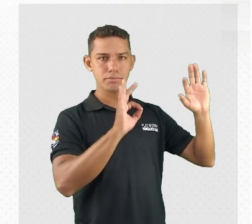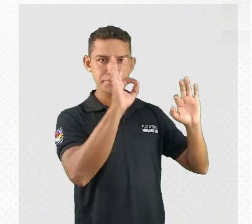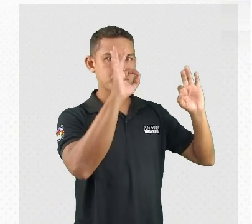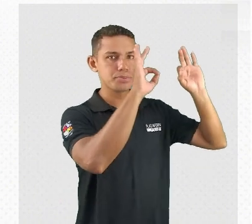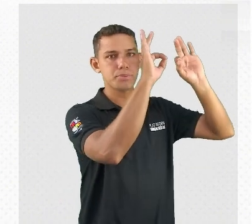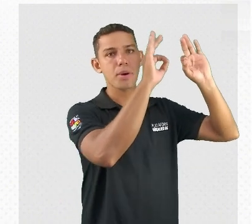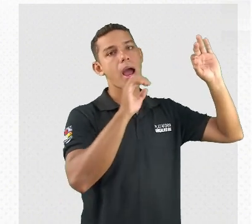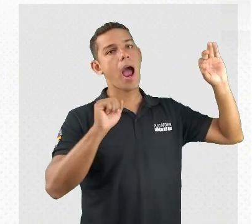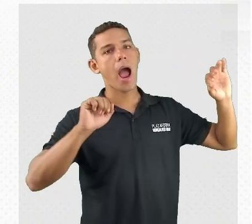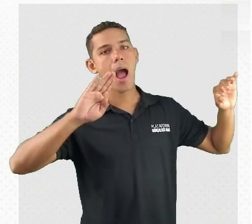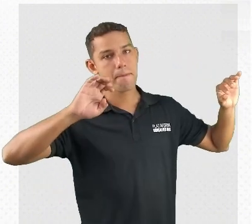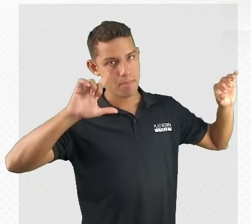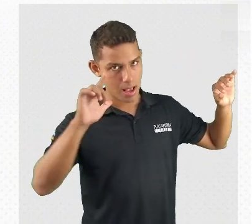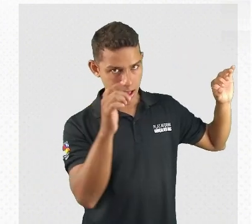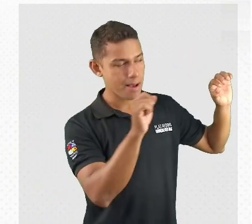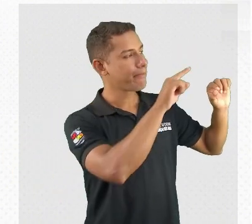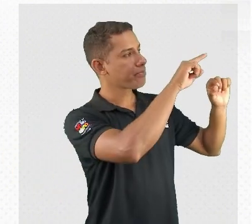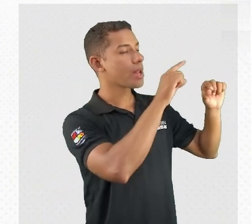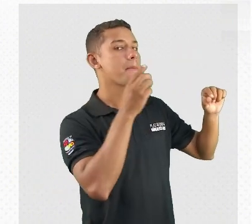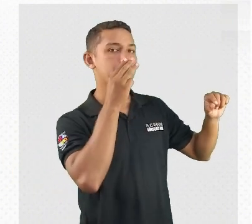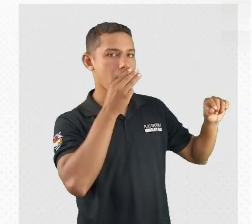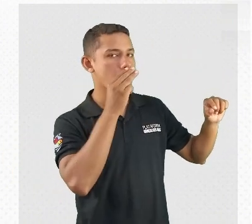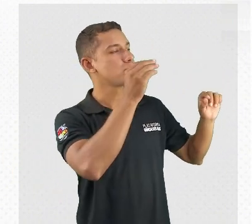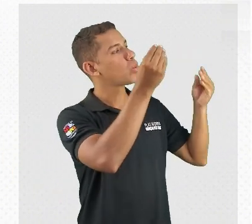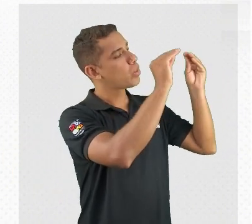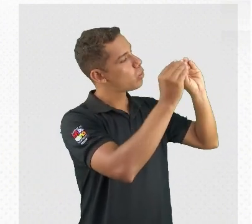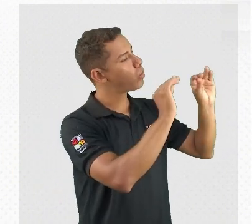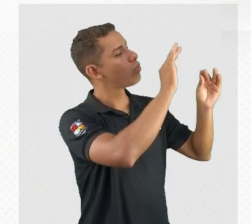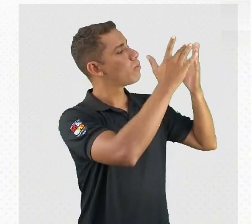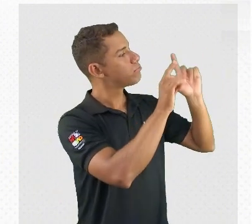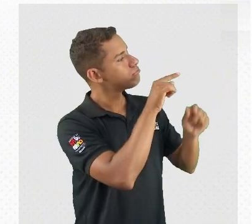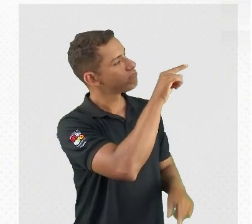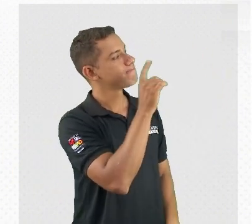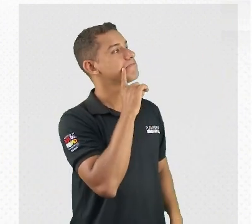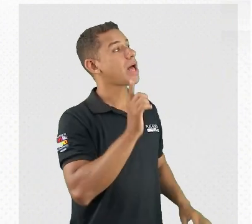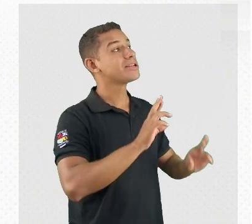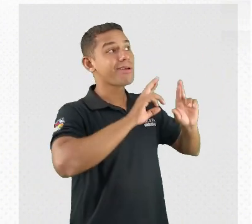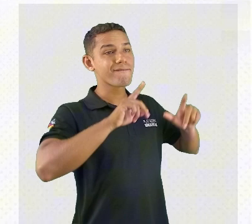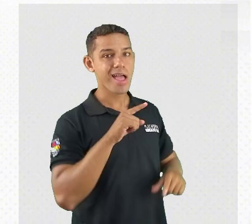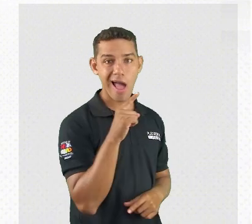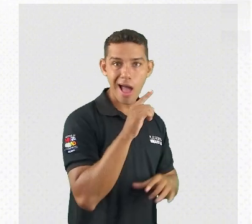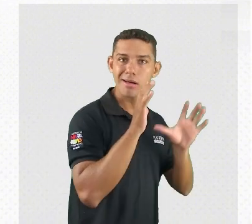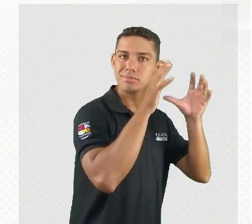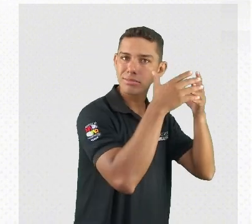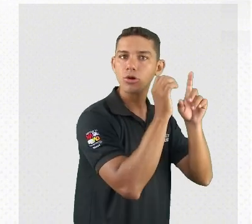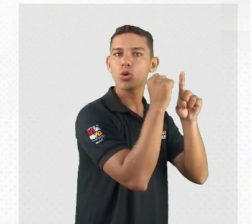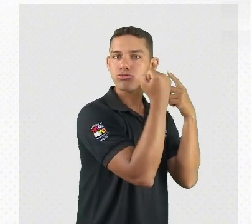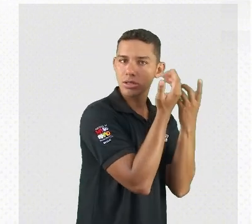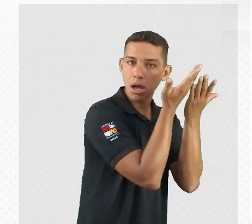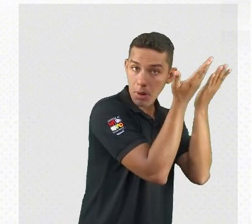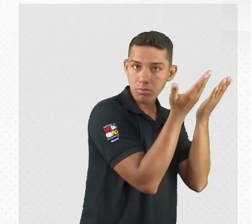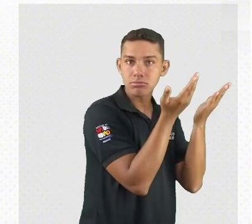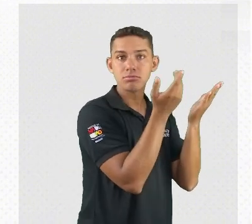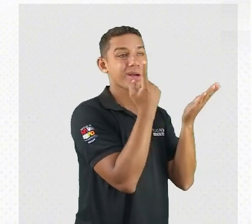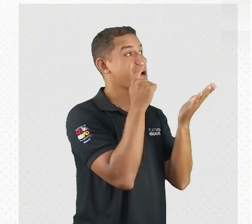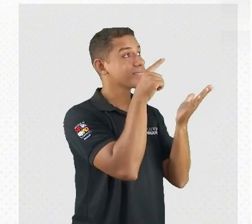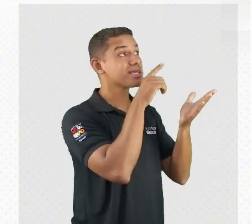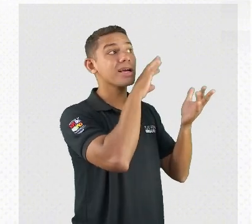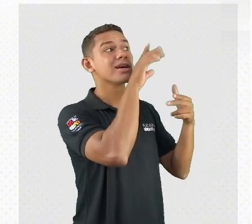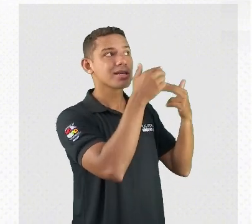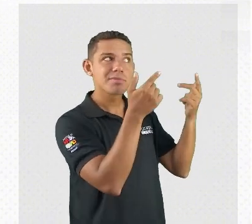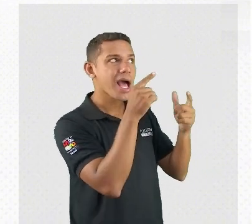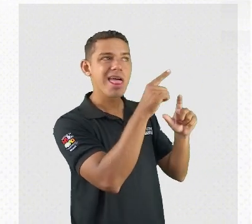elas têm as suas organizações. Mas a diferença é que aquelas abelhas ou qualquer outro dos animais, eles não estão